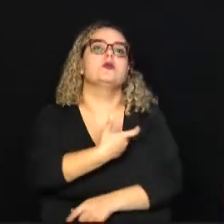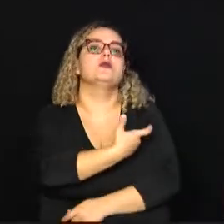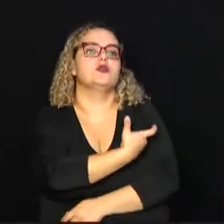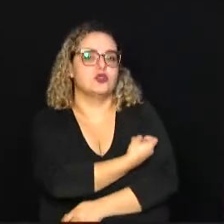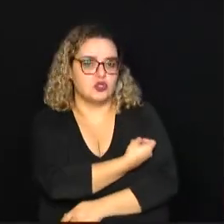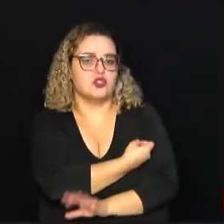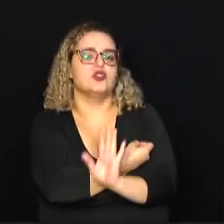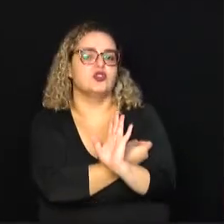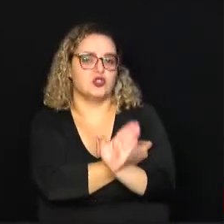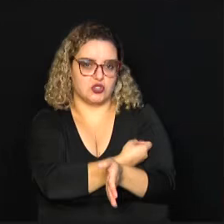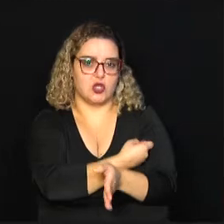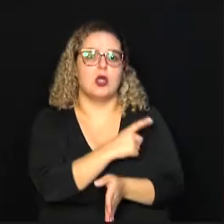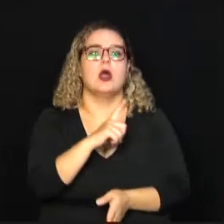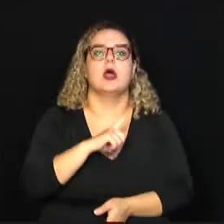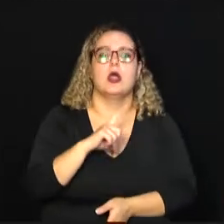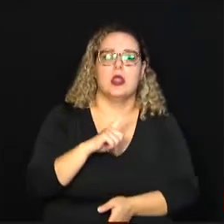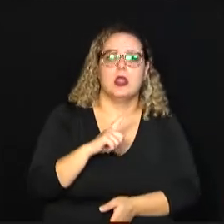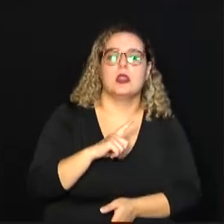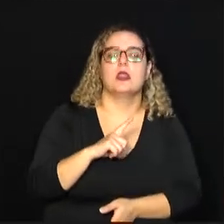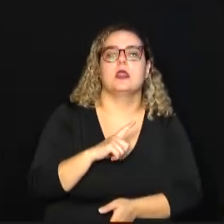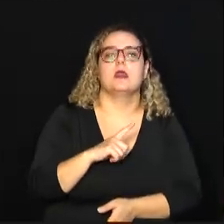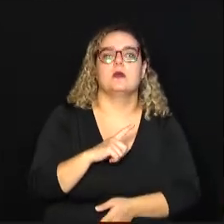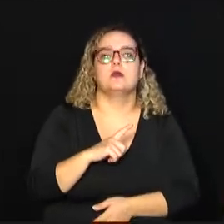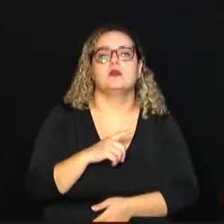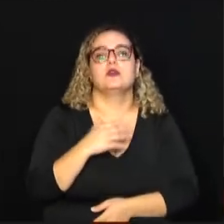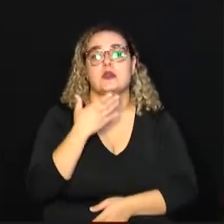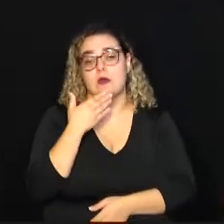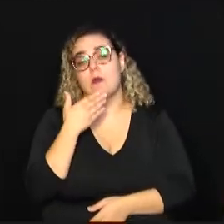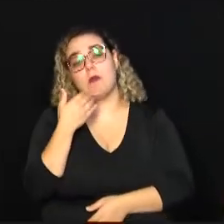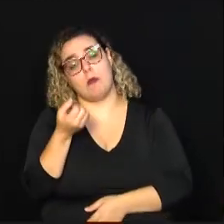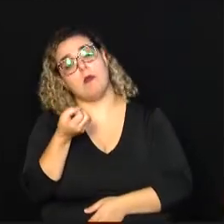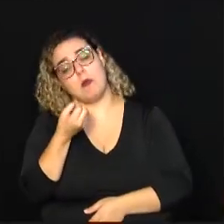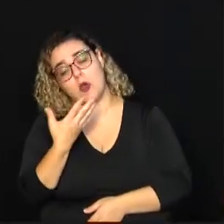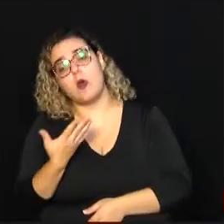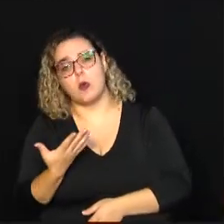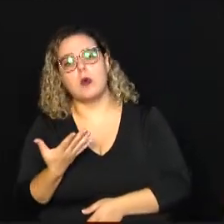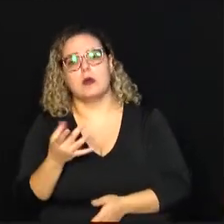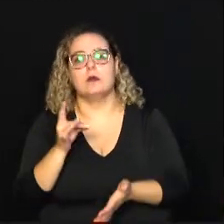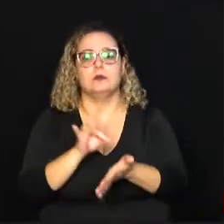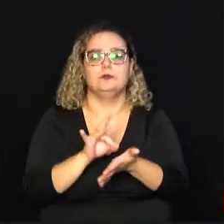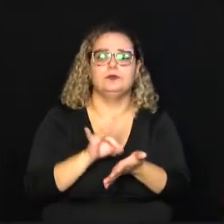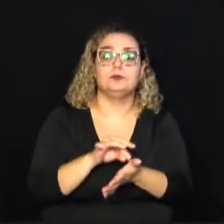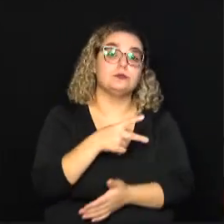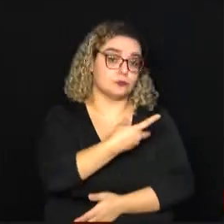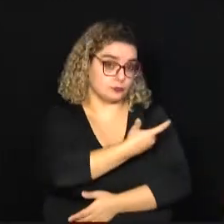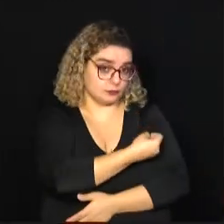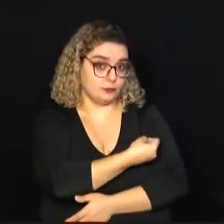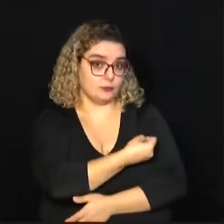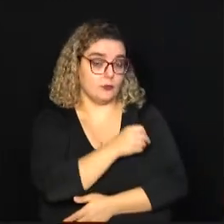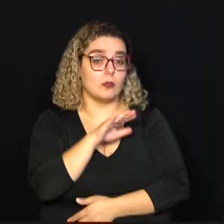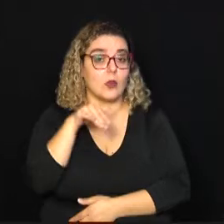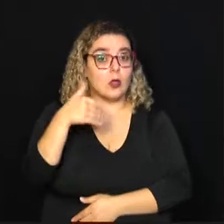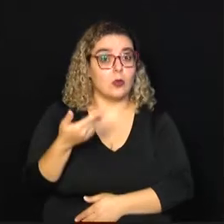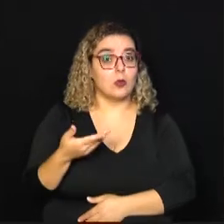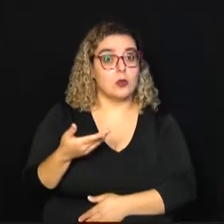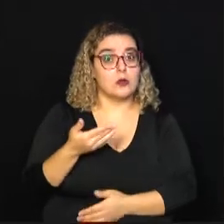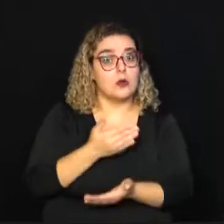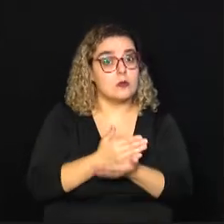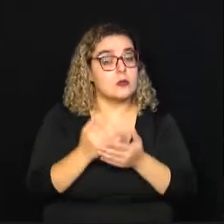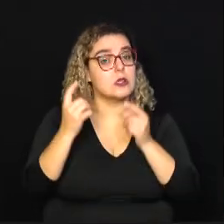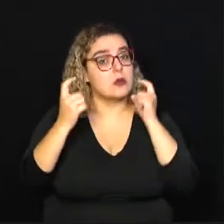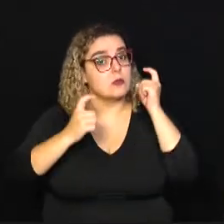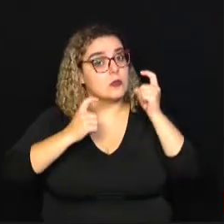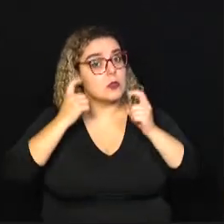confrontadas com a eficácia, inclusive clínica, em contextos reais das vacinas, e foi quando a gente começa a ter preocupação com